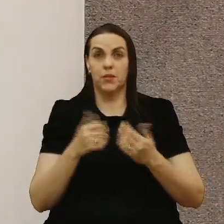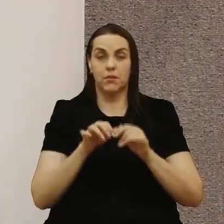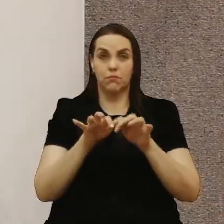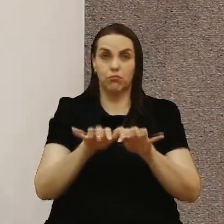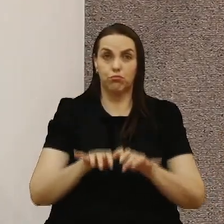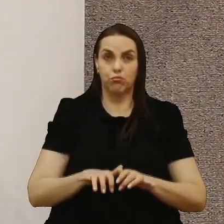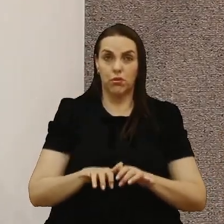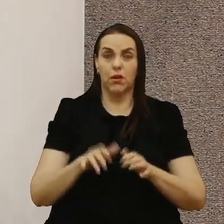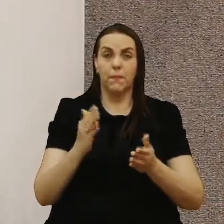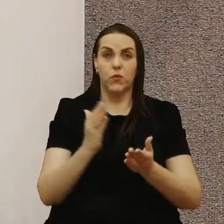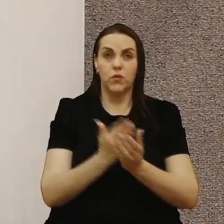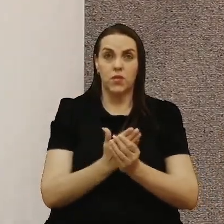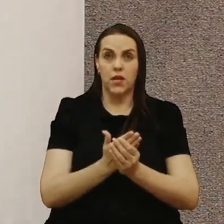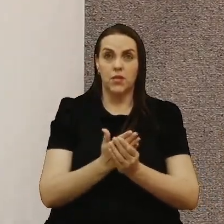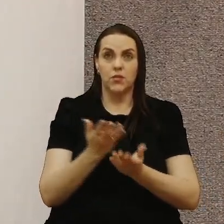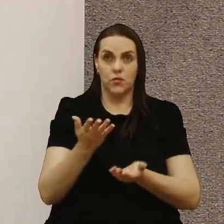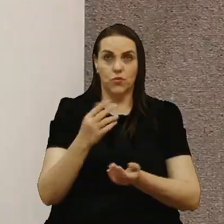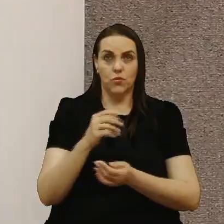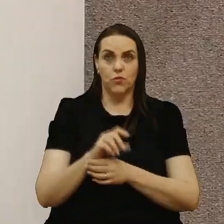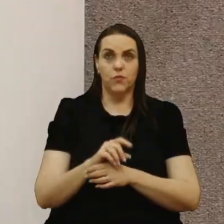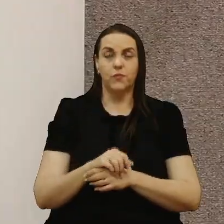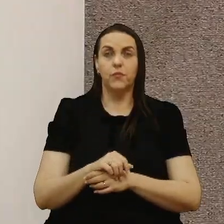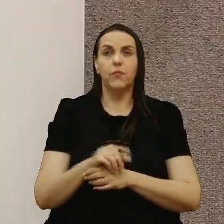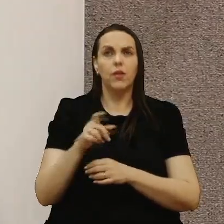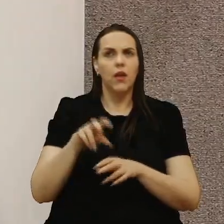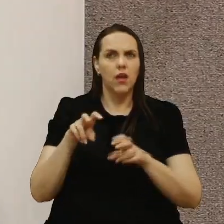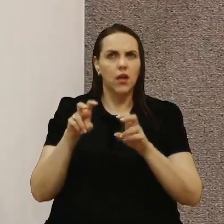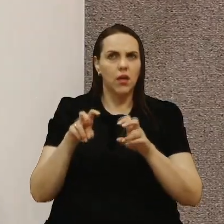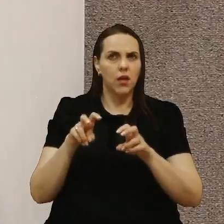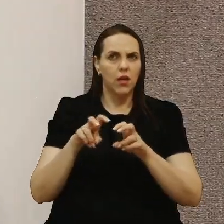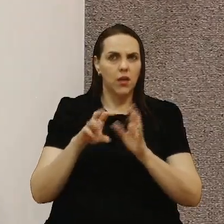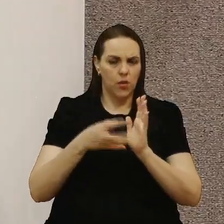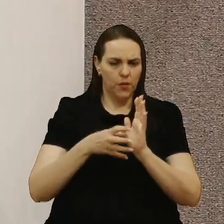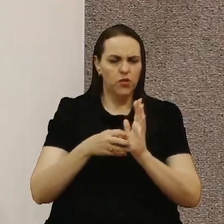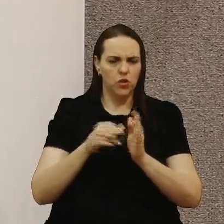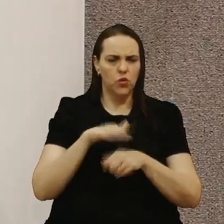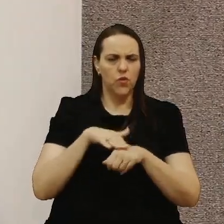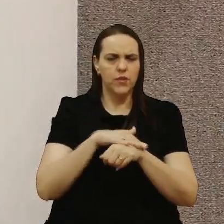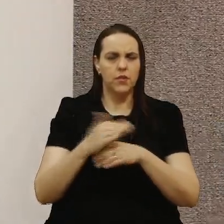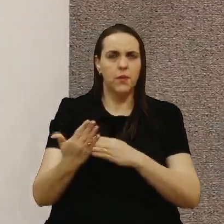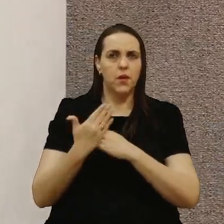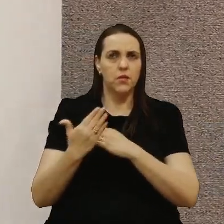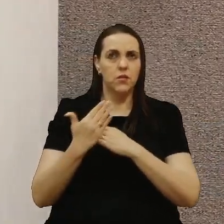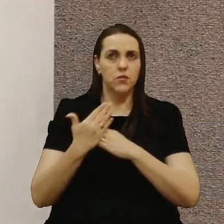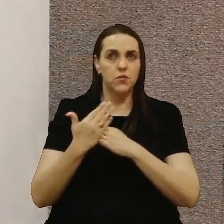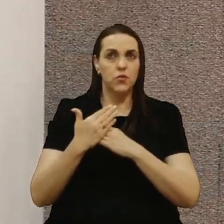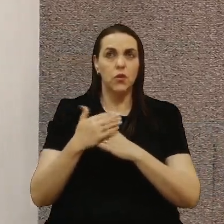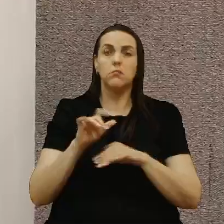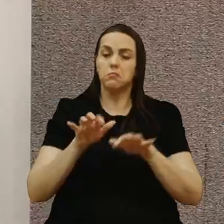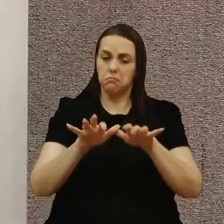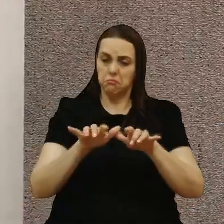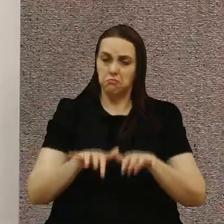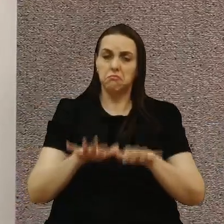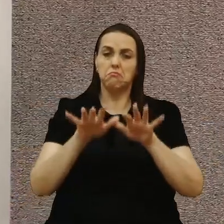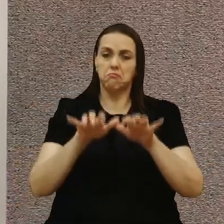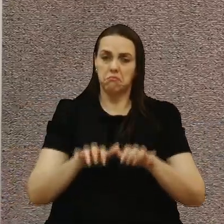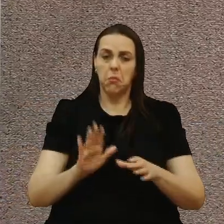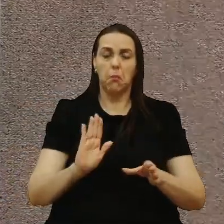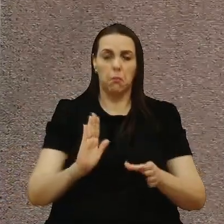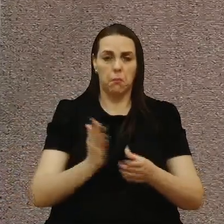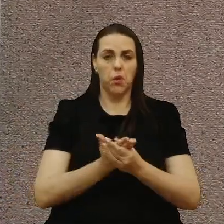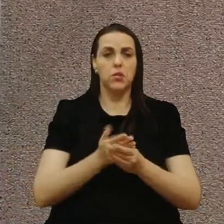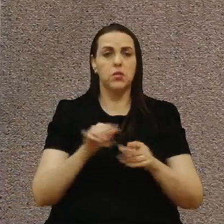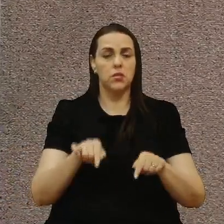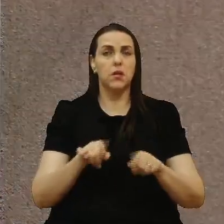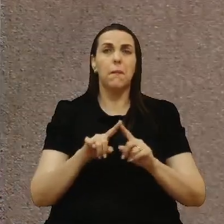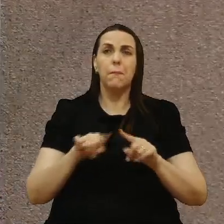processo. Na bancada, inclusive, conversando com o nosso assessor, a gente falou sobre isso, sobre a bela construção que foi feita aqui processual. Mas, de